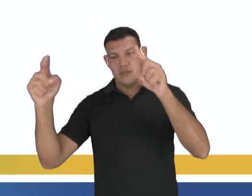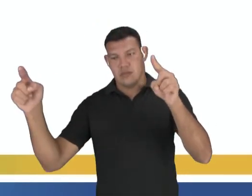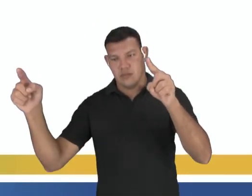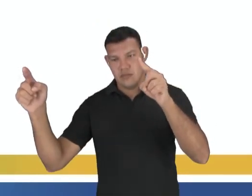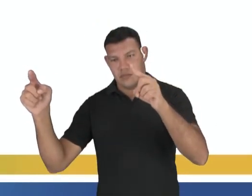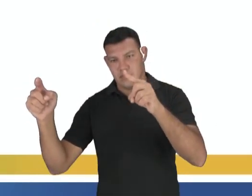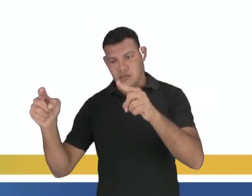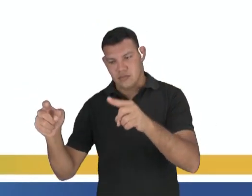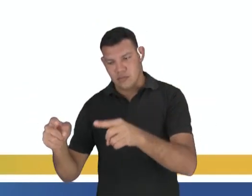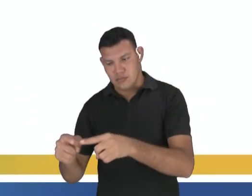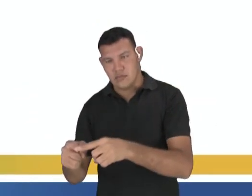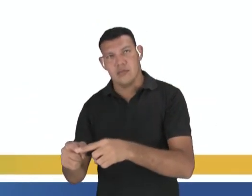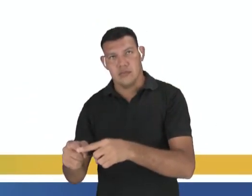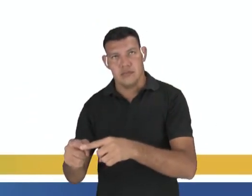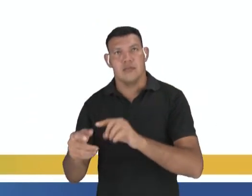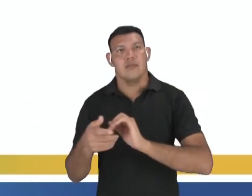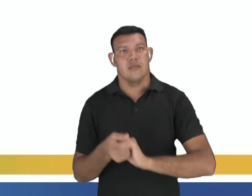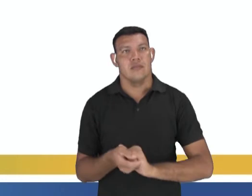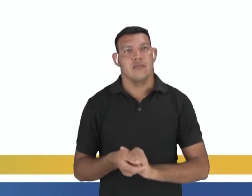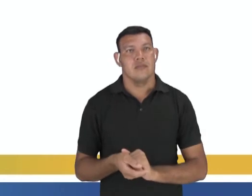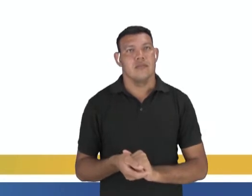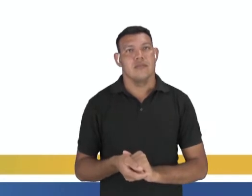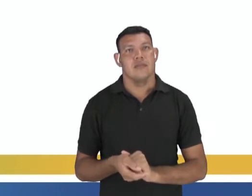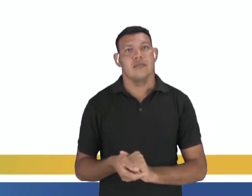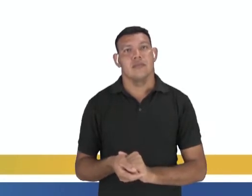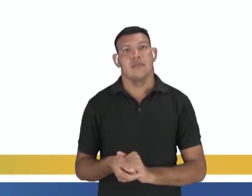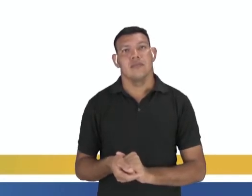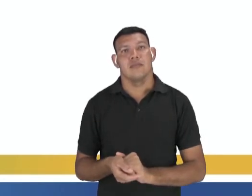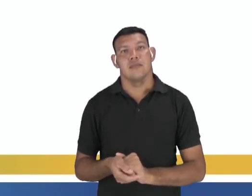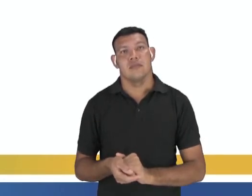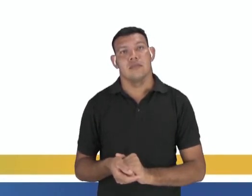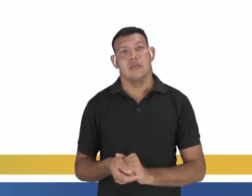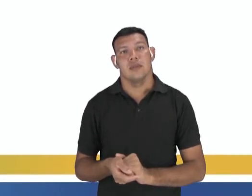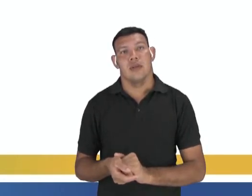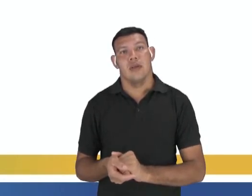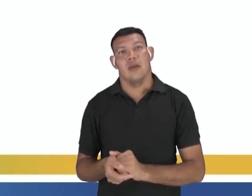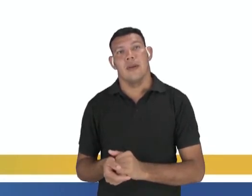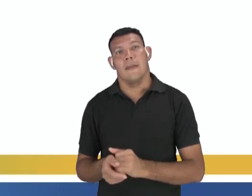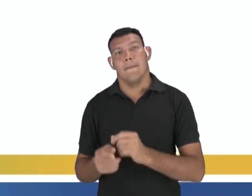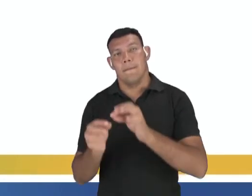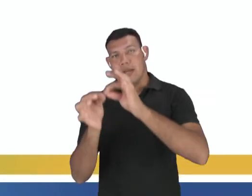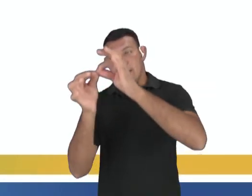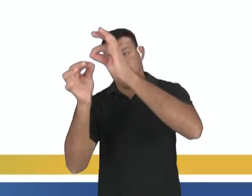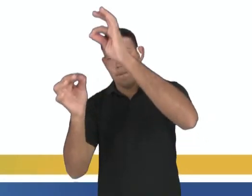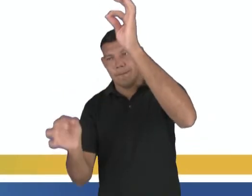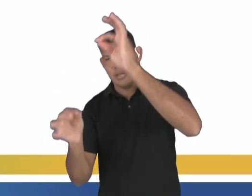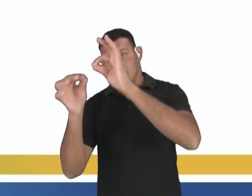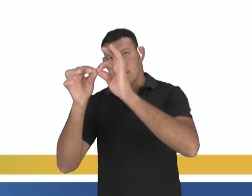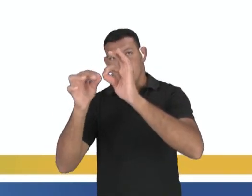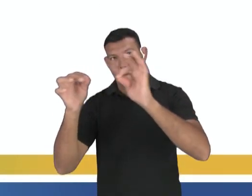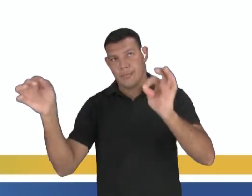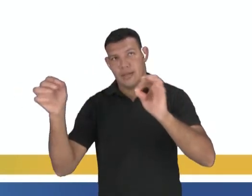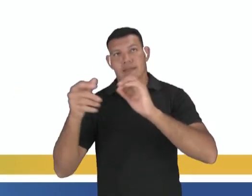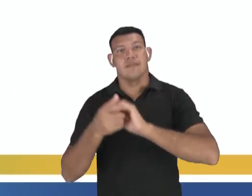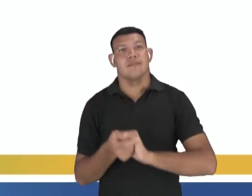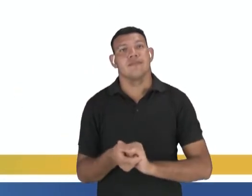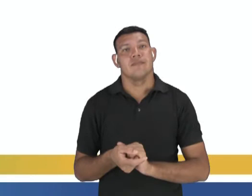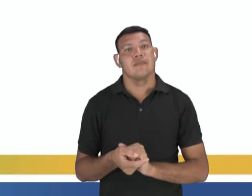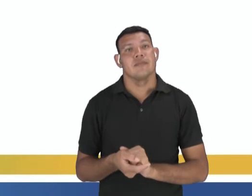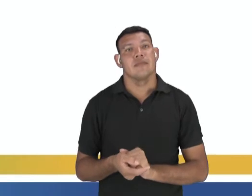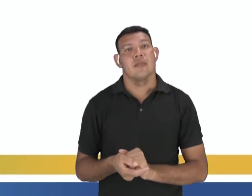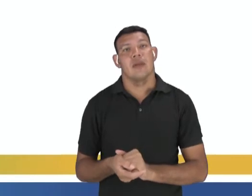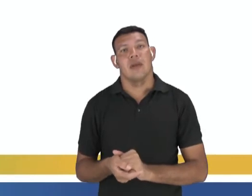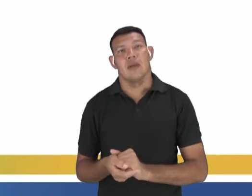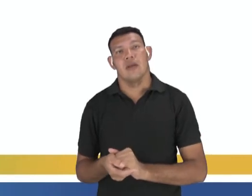menor? 15 metros. Quem seria a altura? 16 metros. É só você imaginar uma rotação de 90 graus no